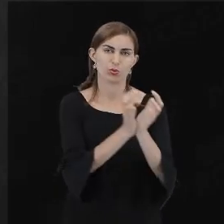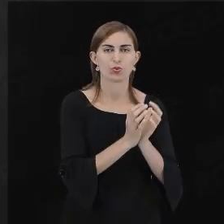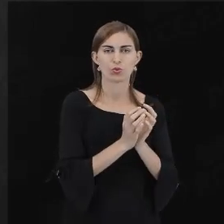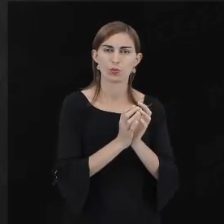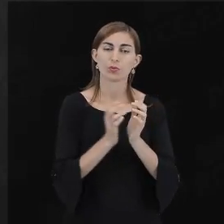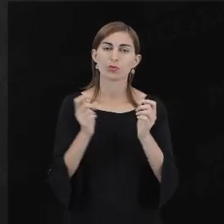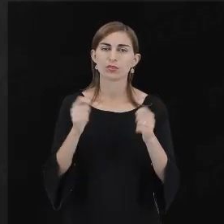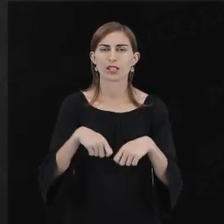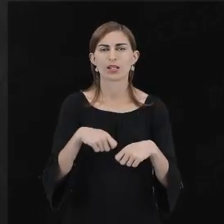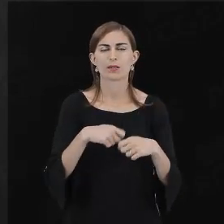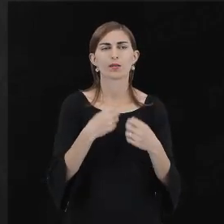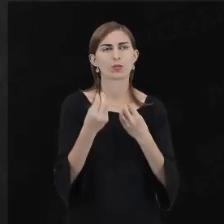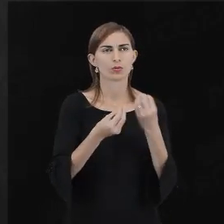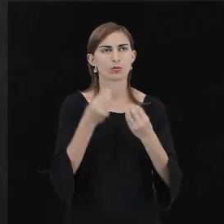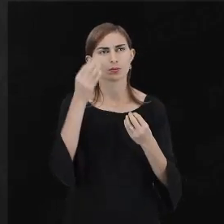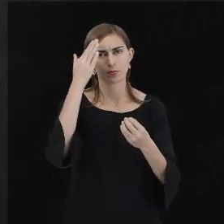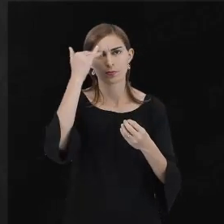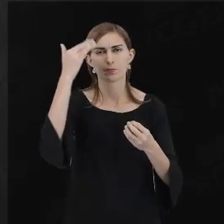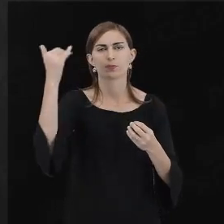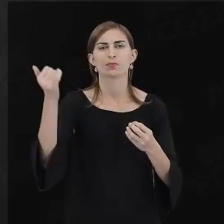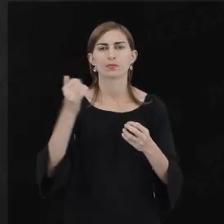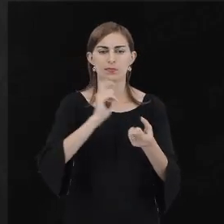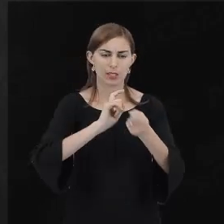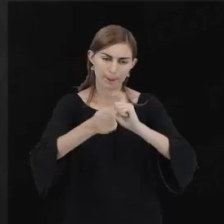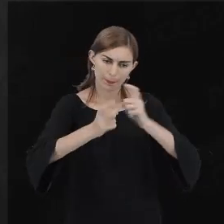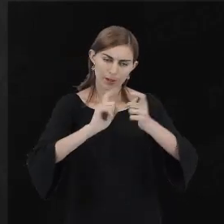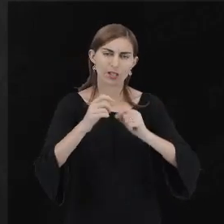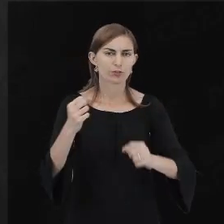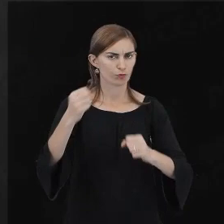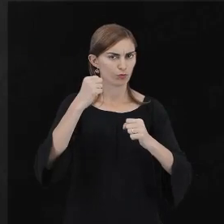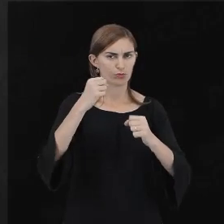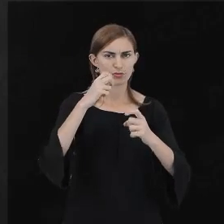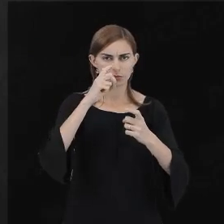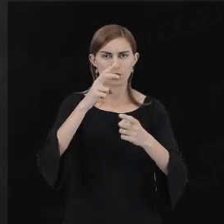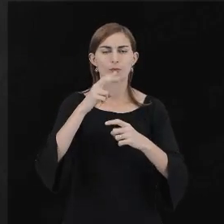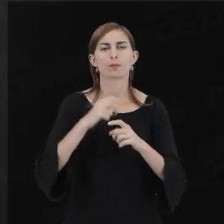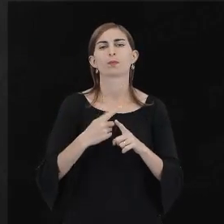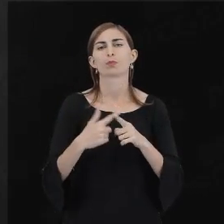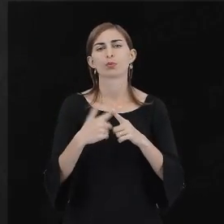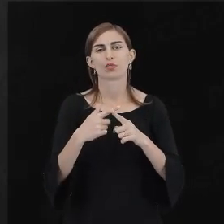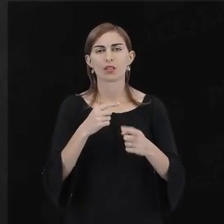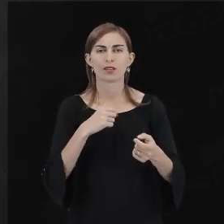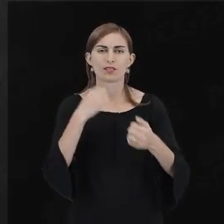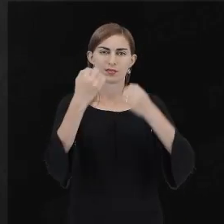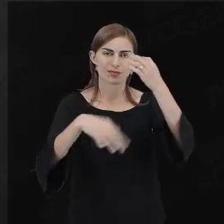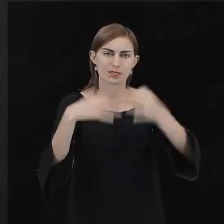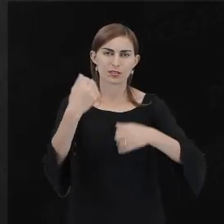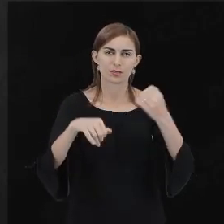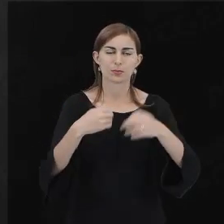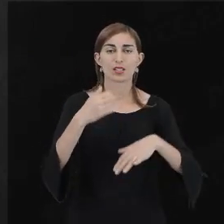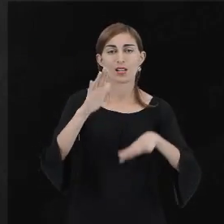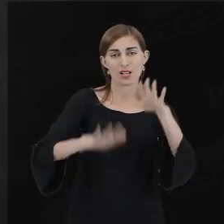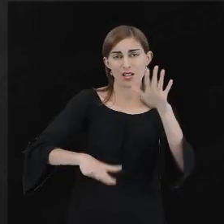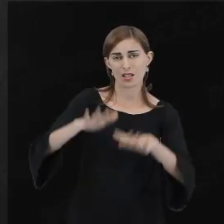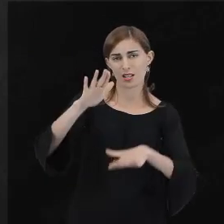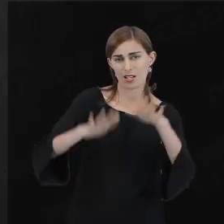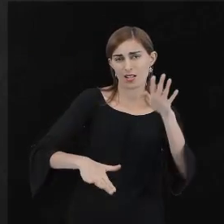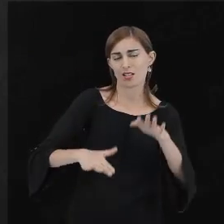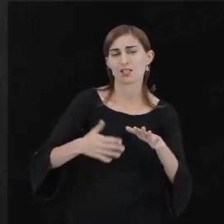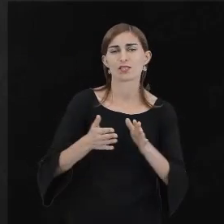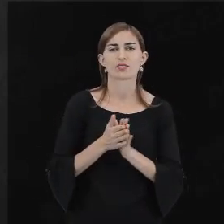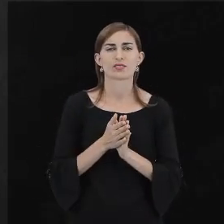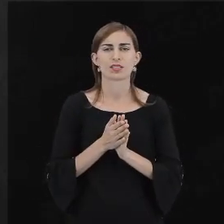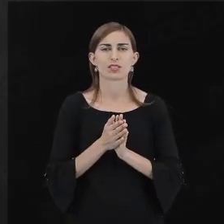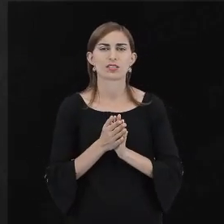esse problema. Mas o debate ainda é muito forte porque o horizonte muitas vezes é